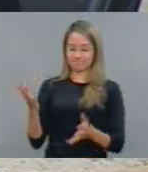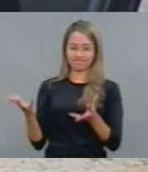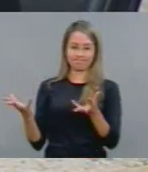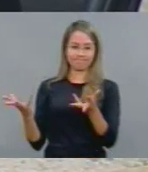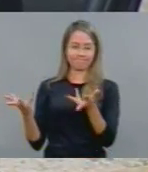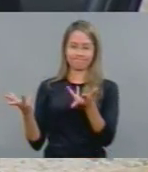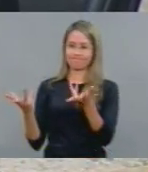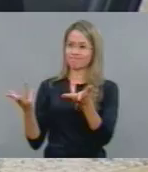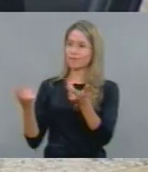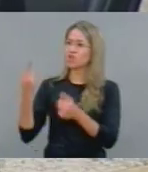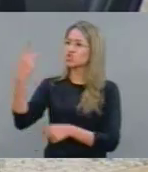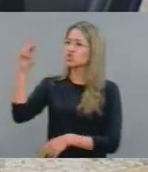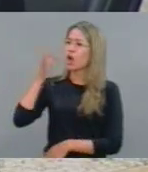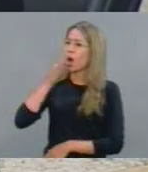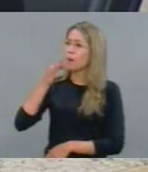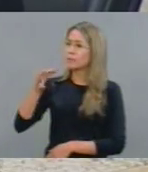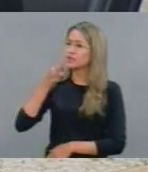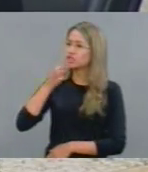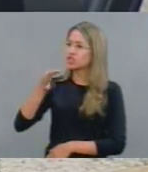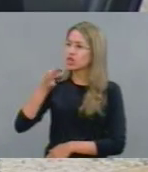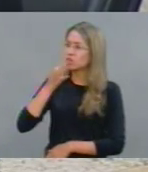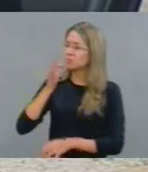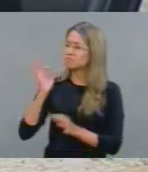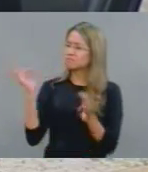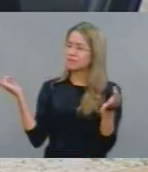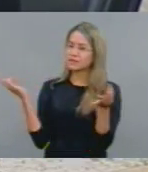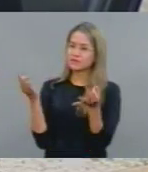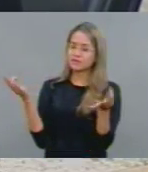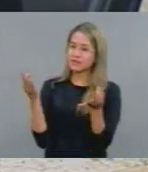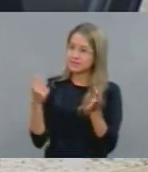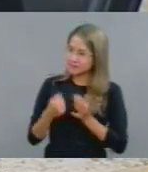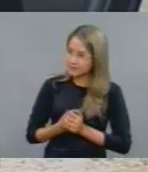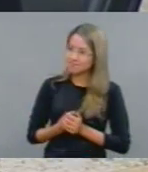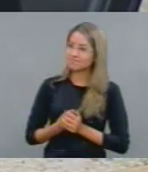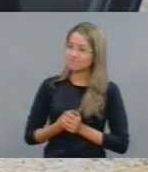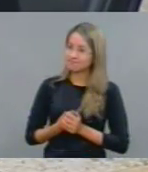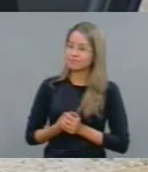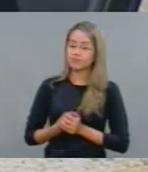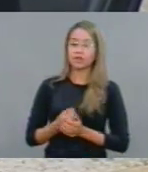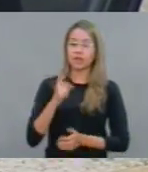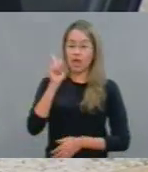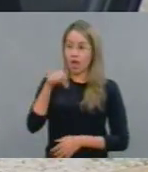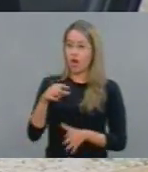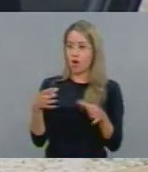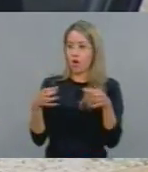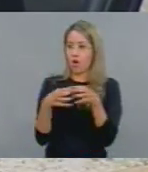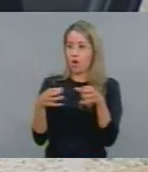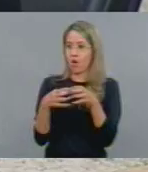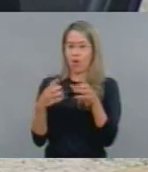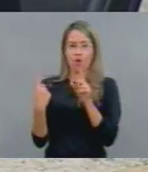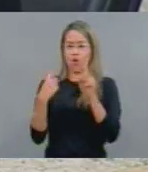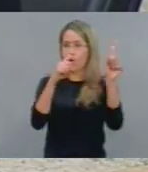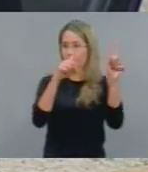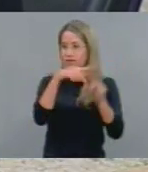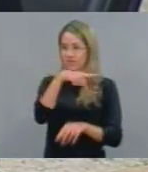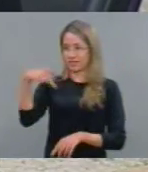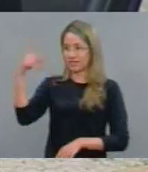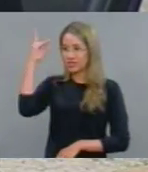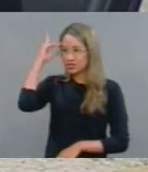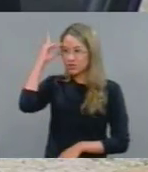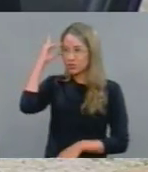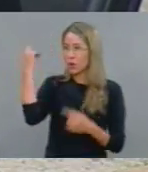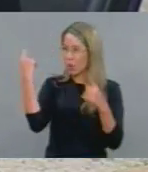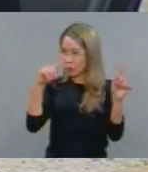posição nesse parlamento e não poderia ser diferente, faz oposição ao governo da presidenta Dilma, mas